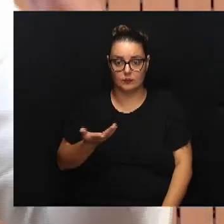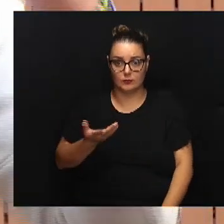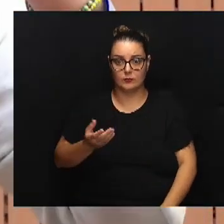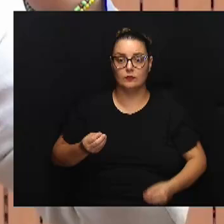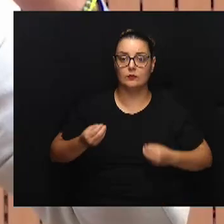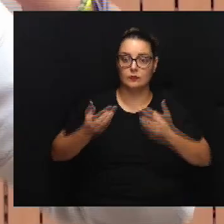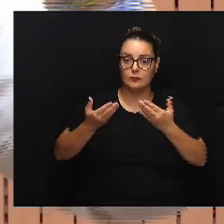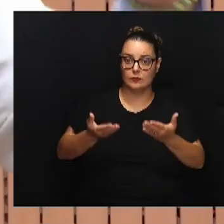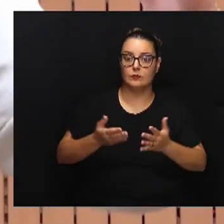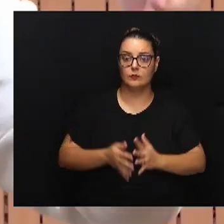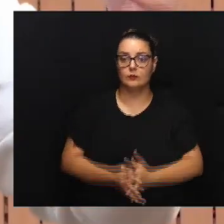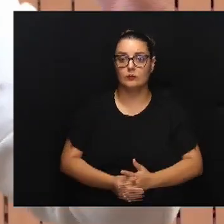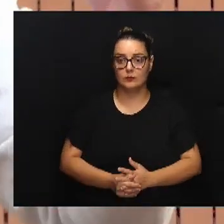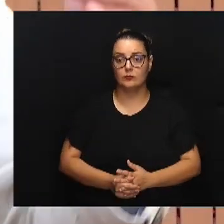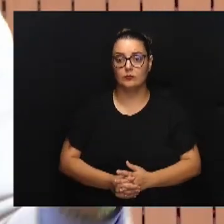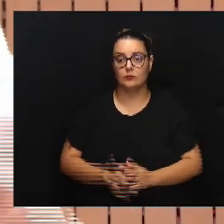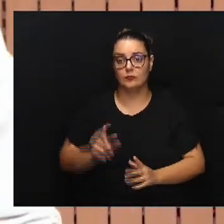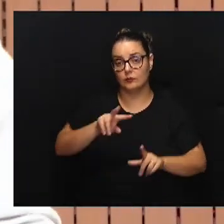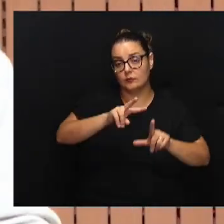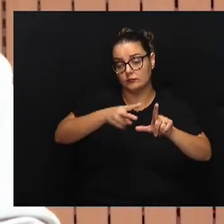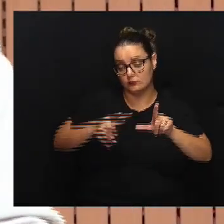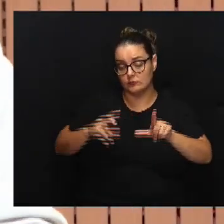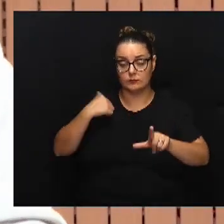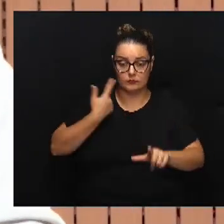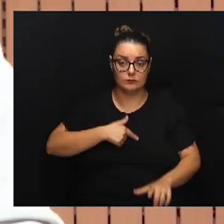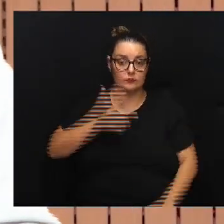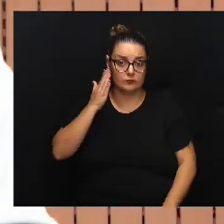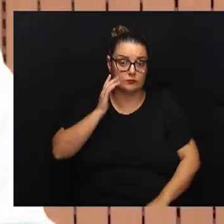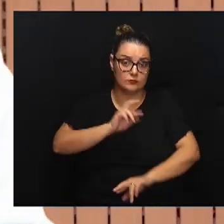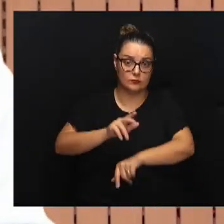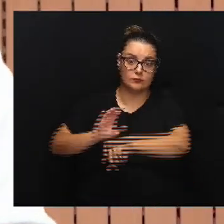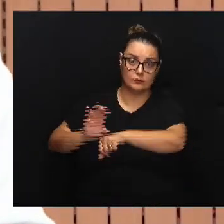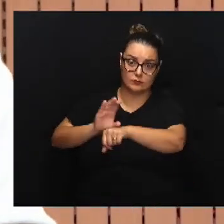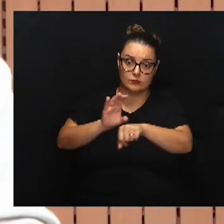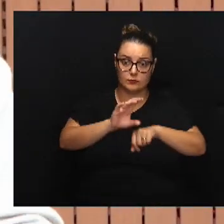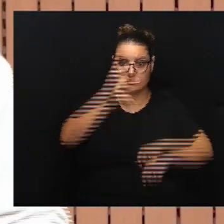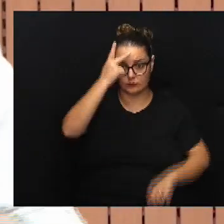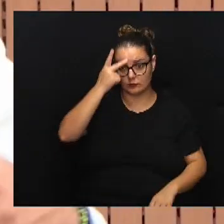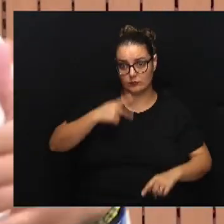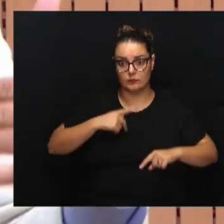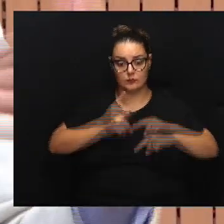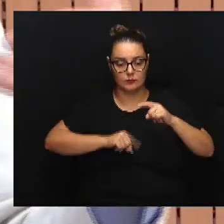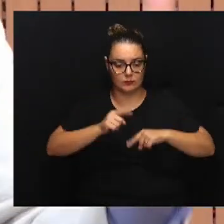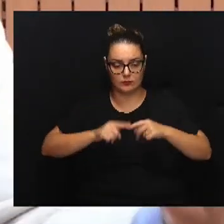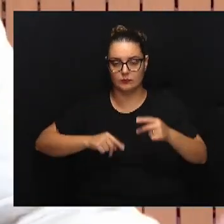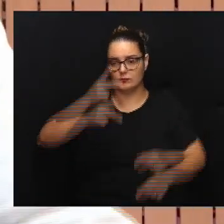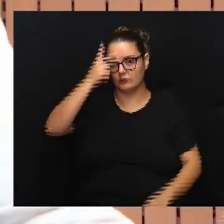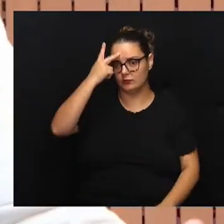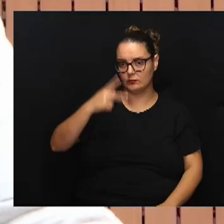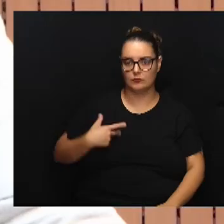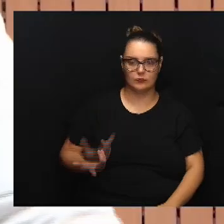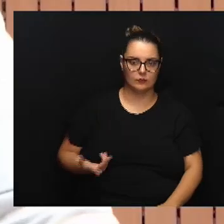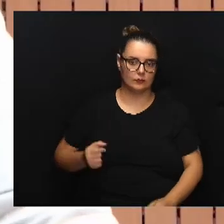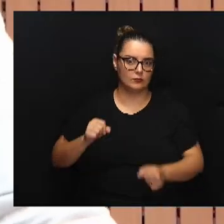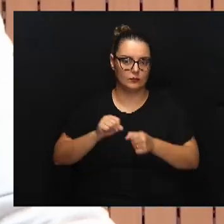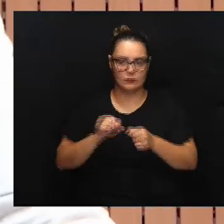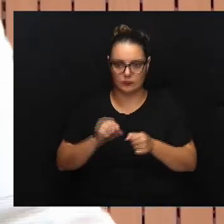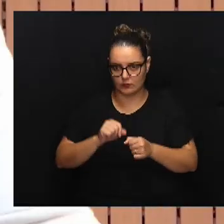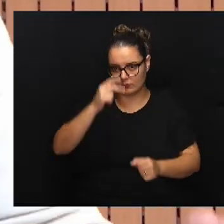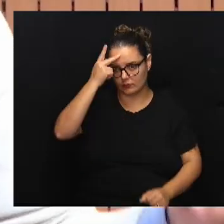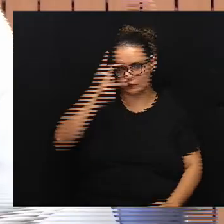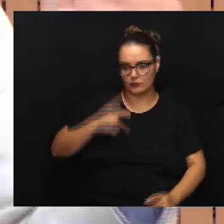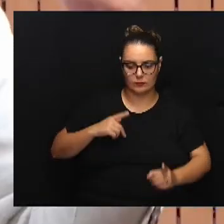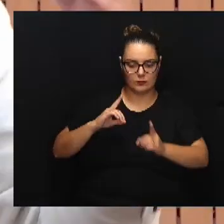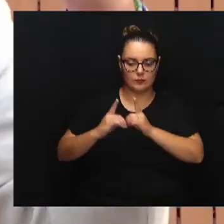oferecer. Será um parâmetro, obviamente, nós sabemos que muitos cursinhos têm seus próprios materiais, fazem isso na sua própria